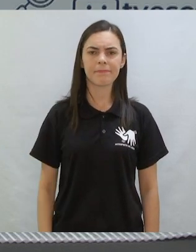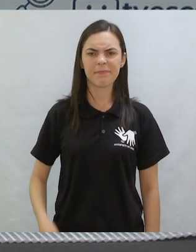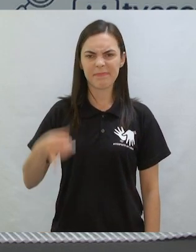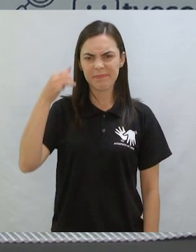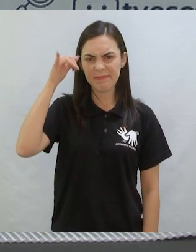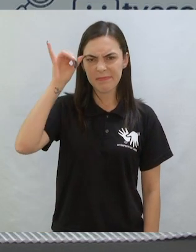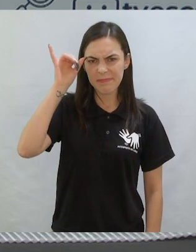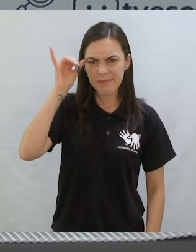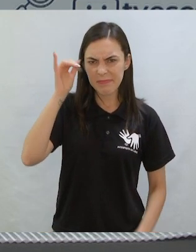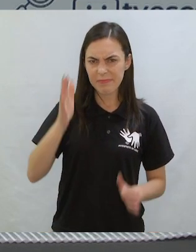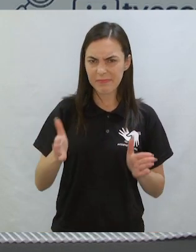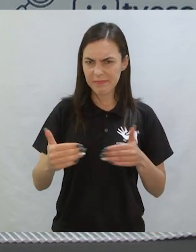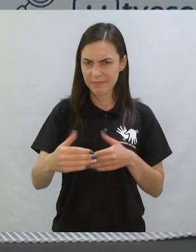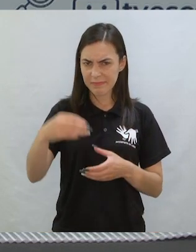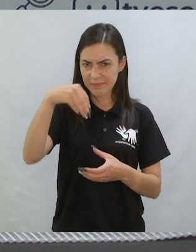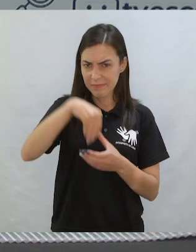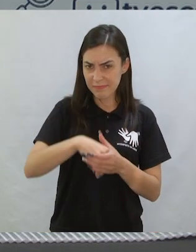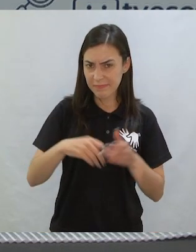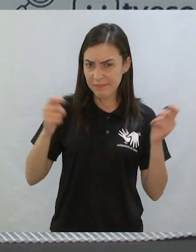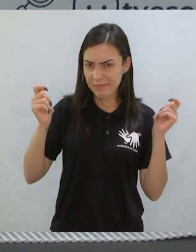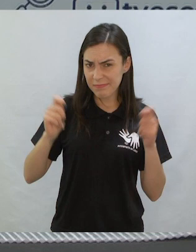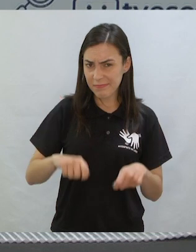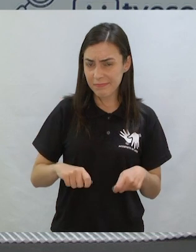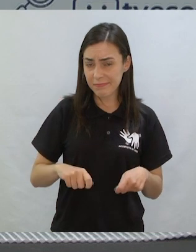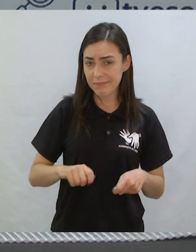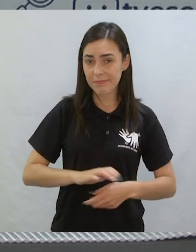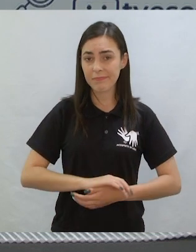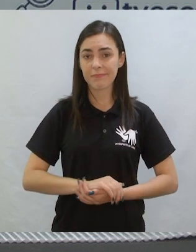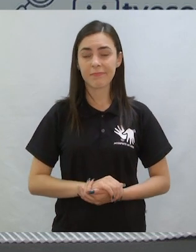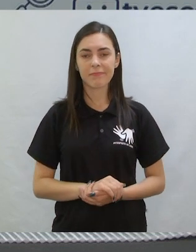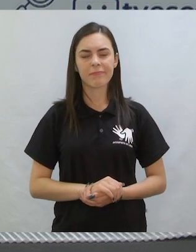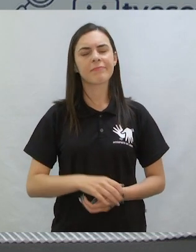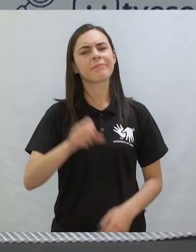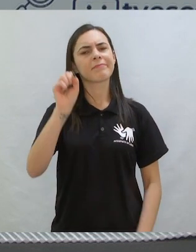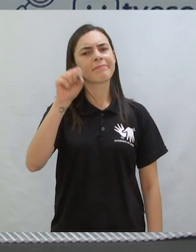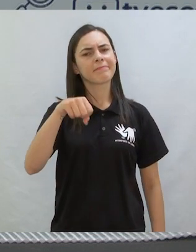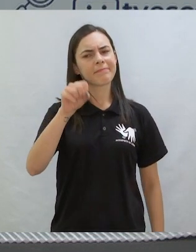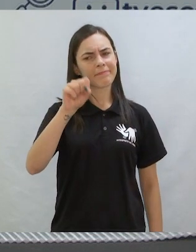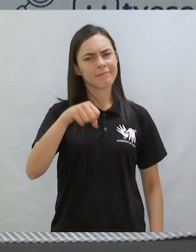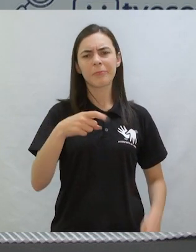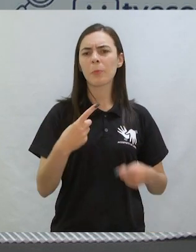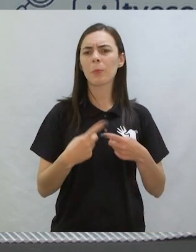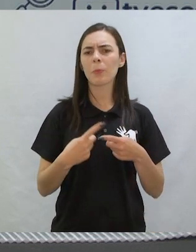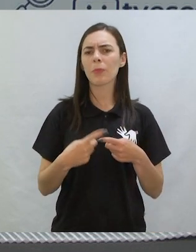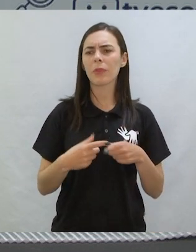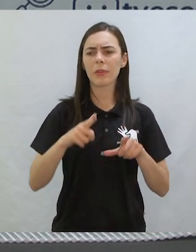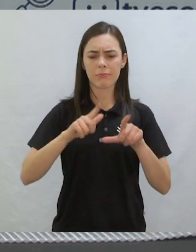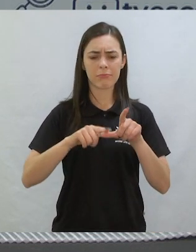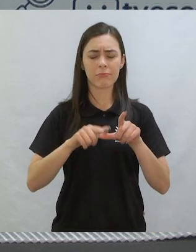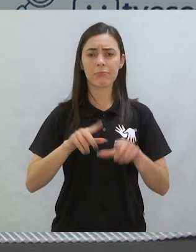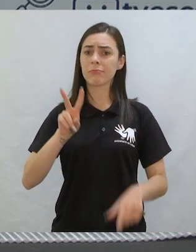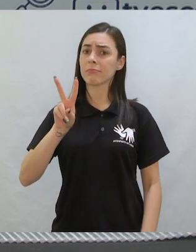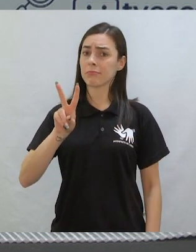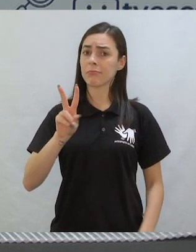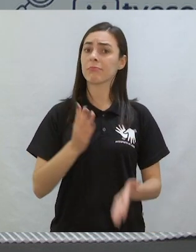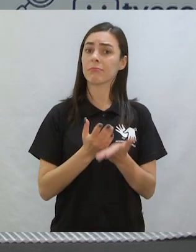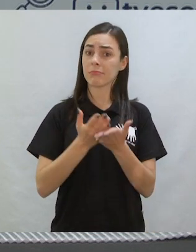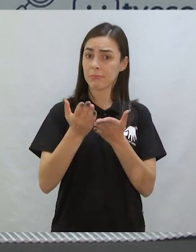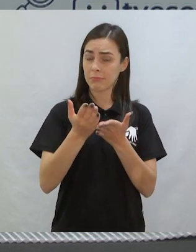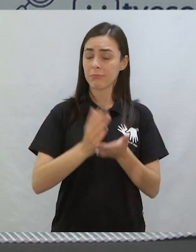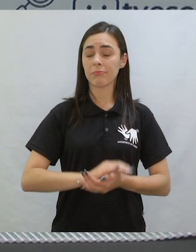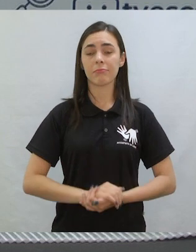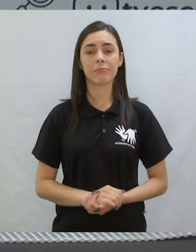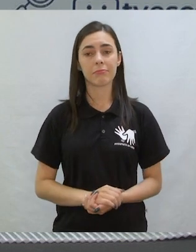vaca. Ela pode entrar na caixa? Vamos pôr ela na caixa? Vamos, porque começa com